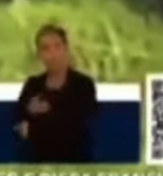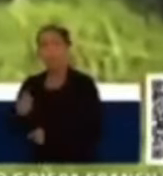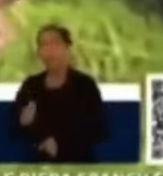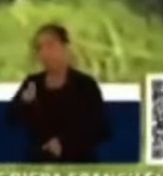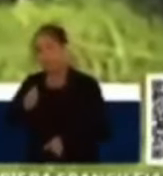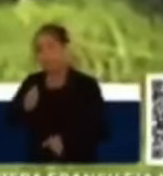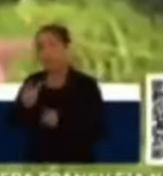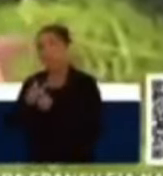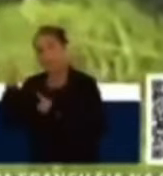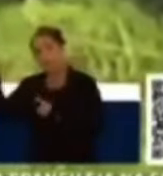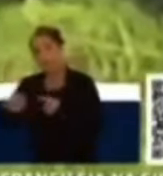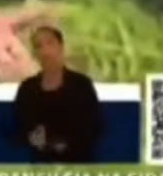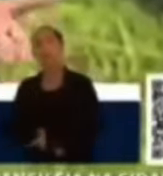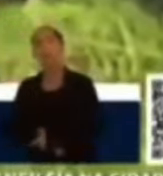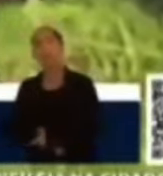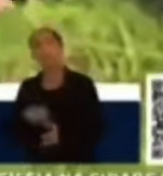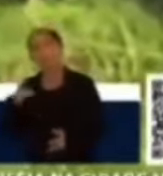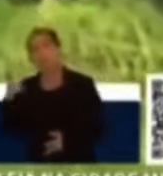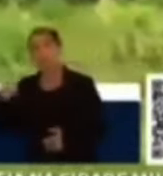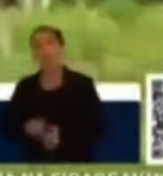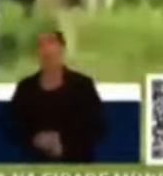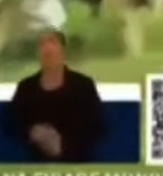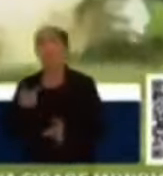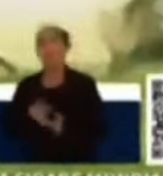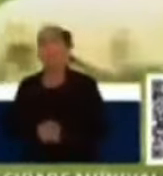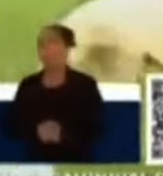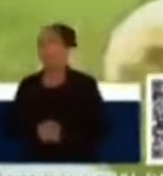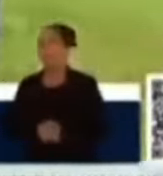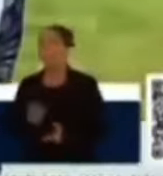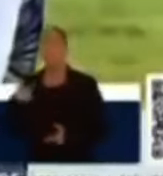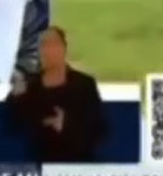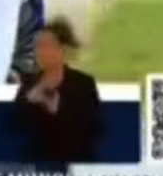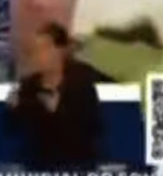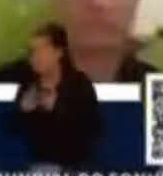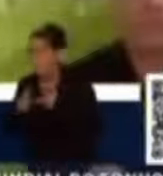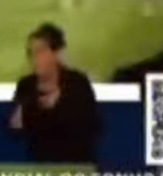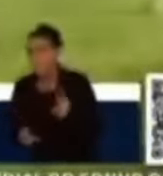já venceu o que venceu, sobreviveu a tantas